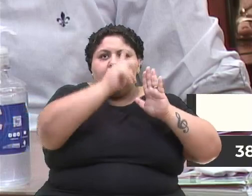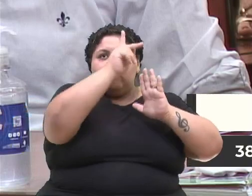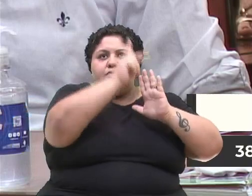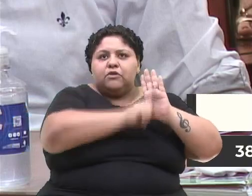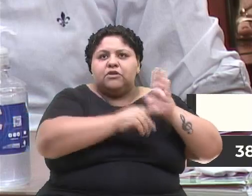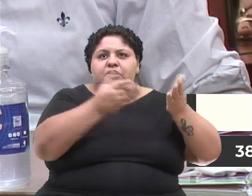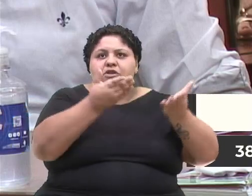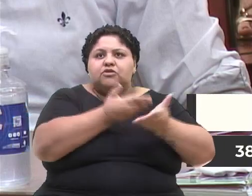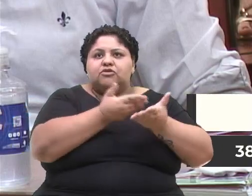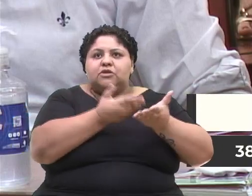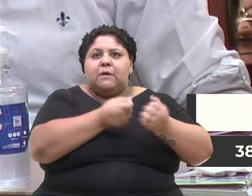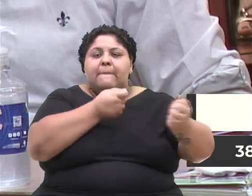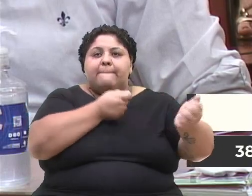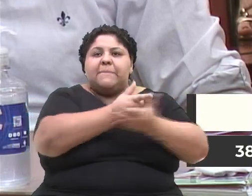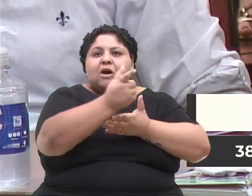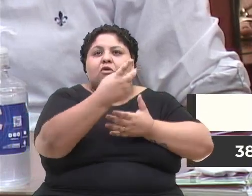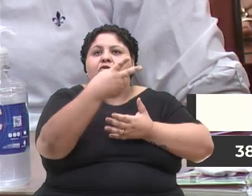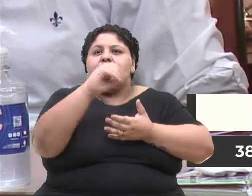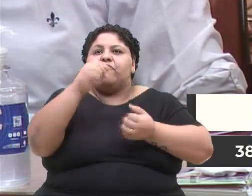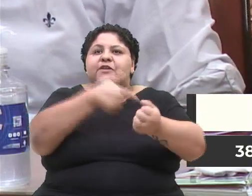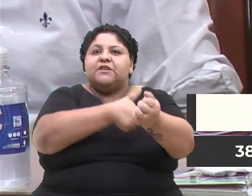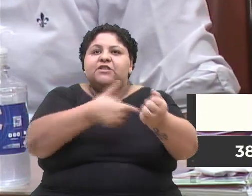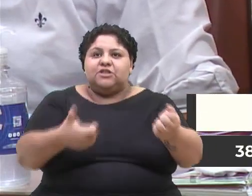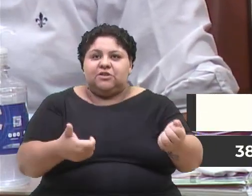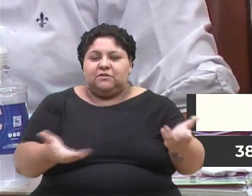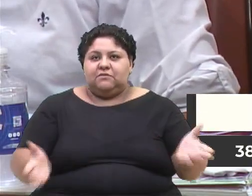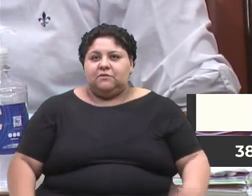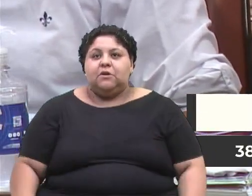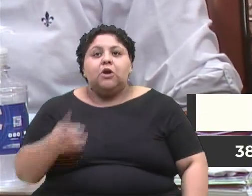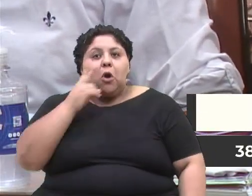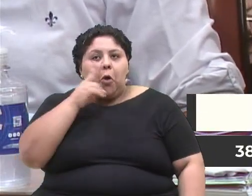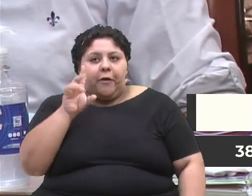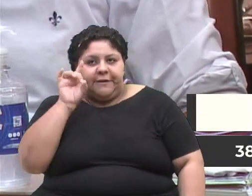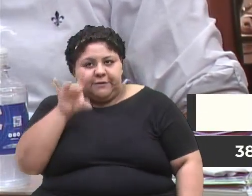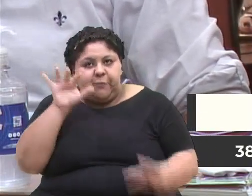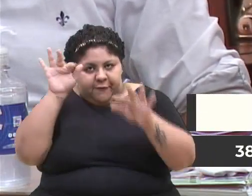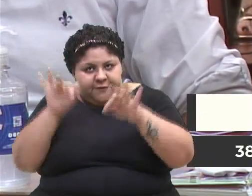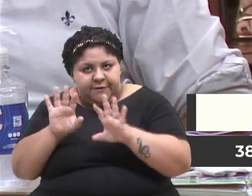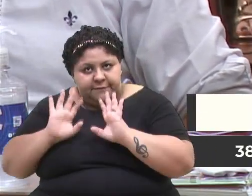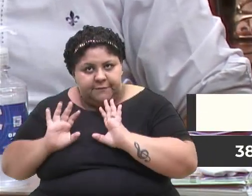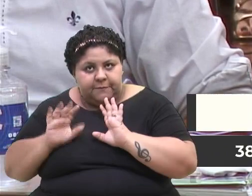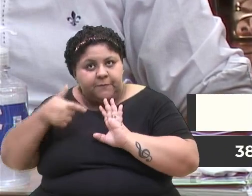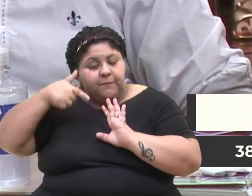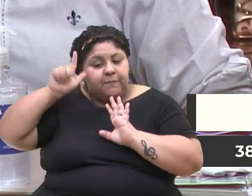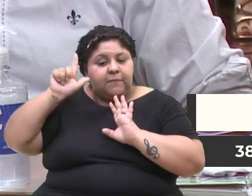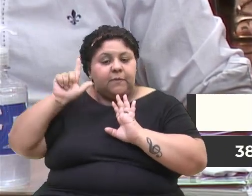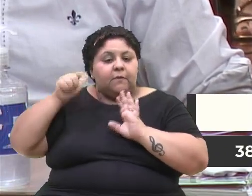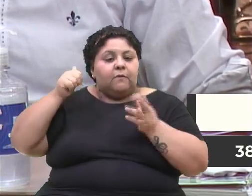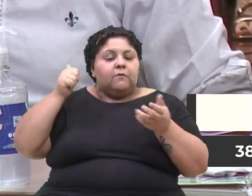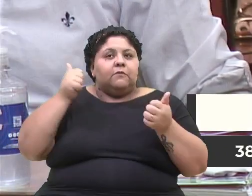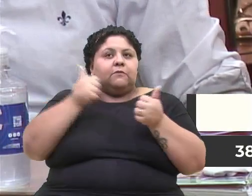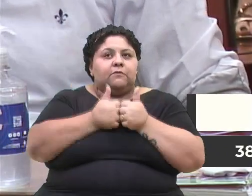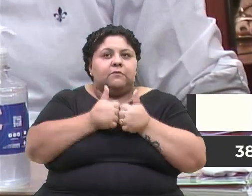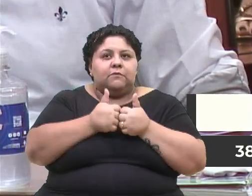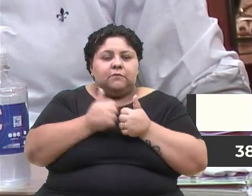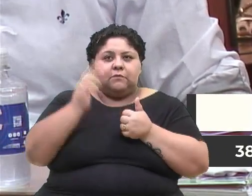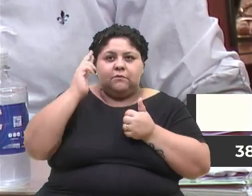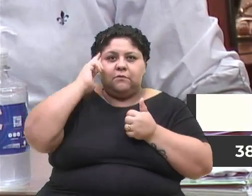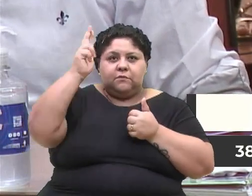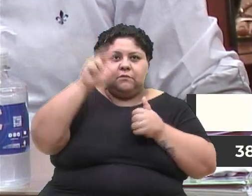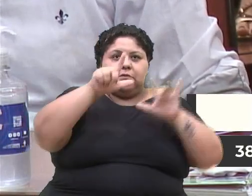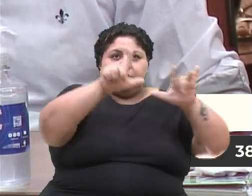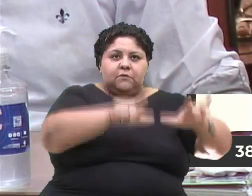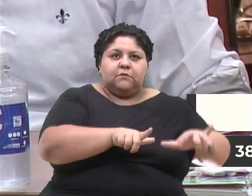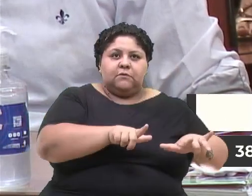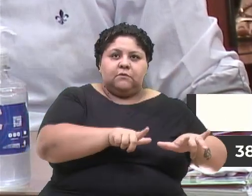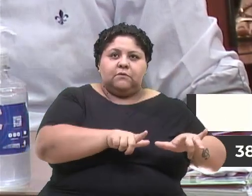20 exames. Olha, vereadora Rose, só para concluir aqui, né? Ontem eu estive lá com o chefe de gabinete,